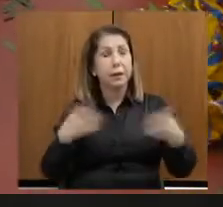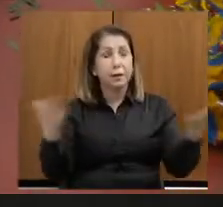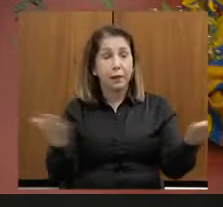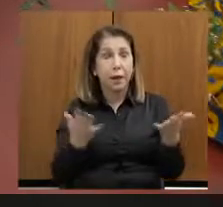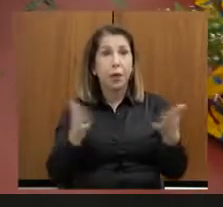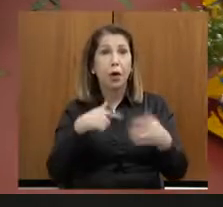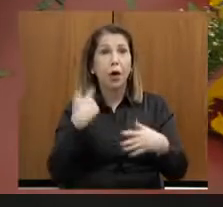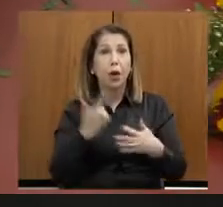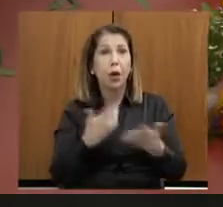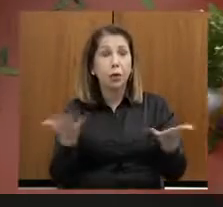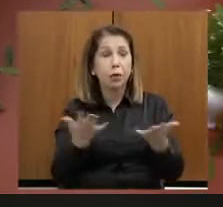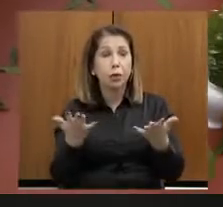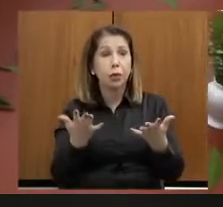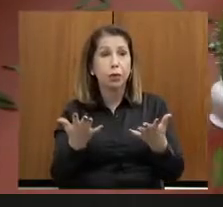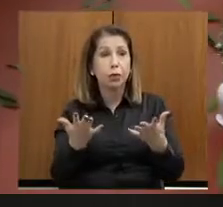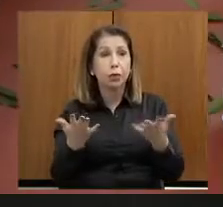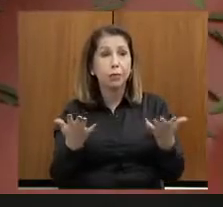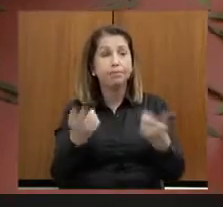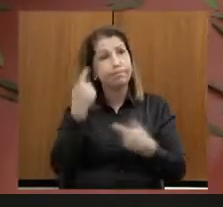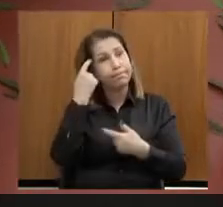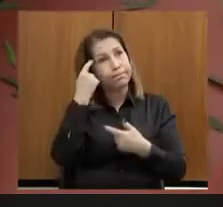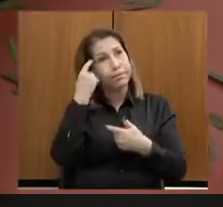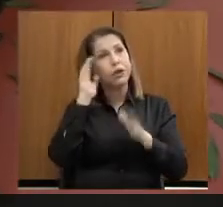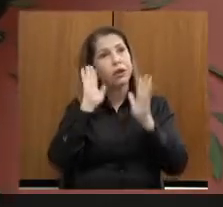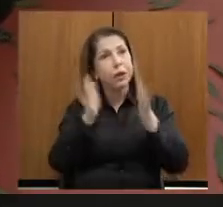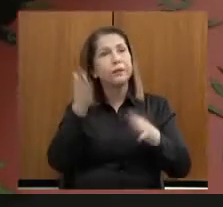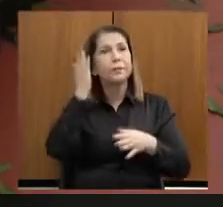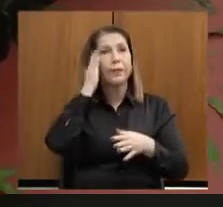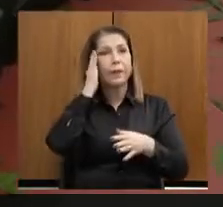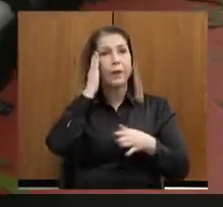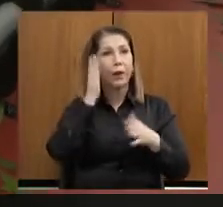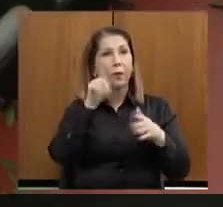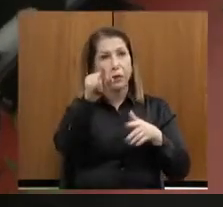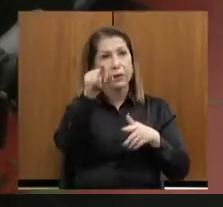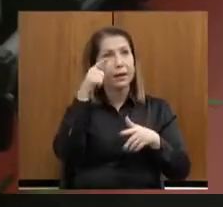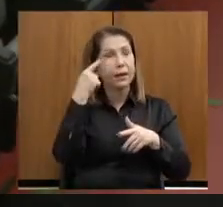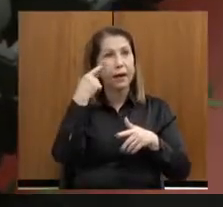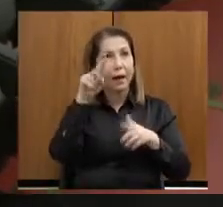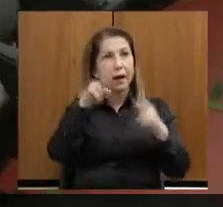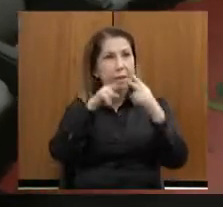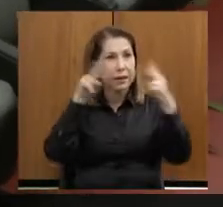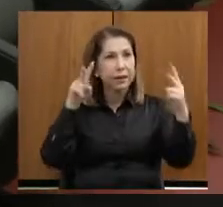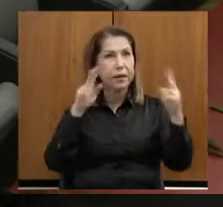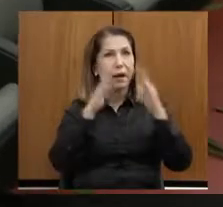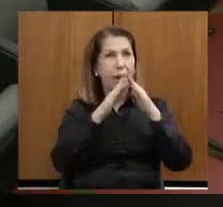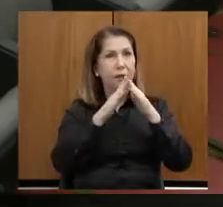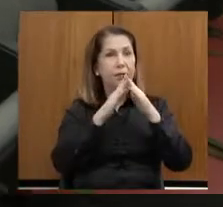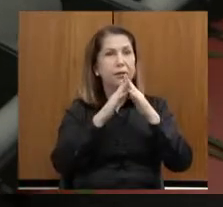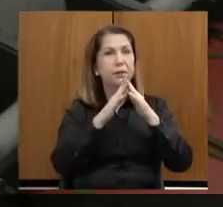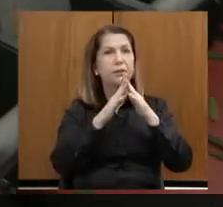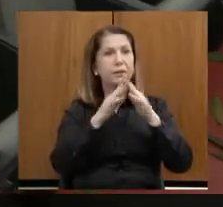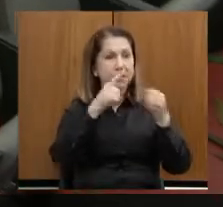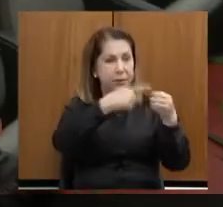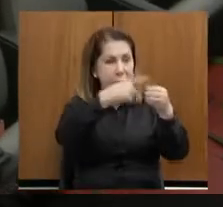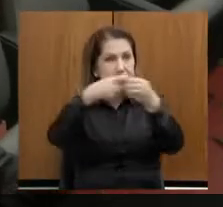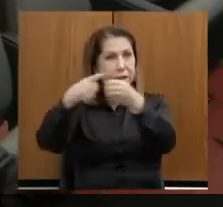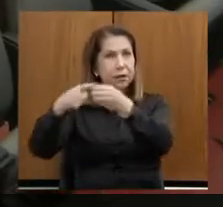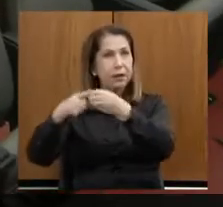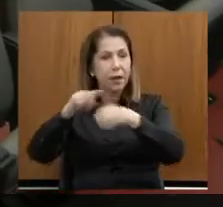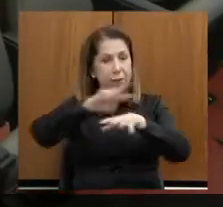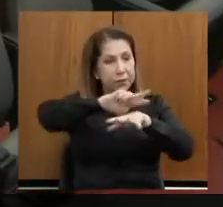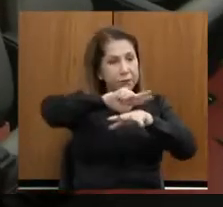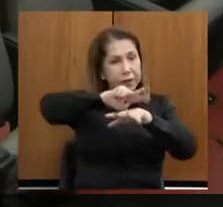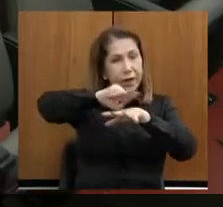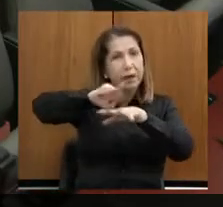agora a gente já sai daqui com essa sai daqui e aqueles que estão em casa acompanhando a gente várias cidades